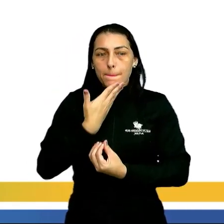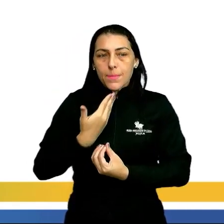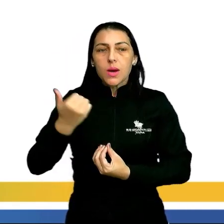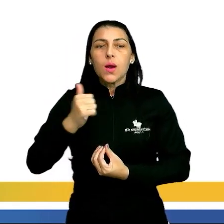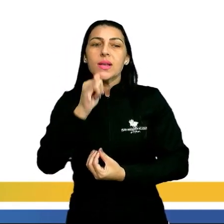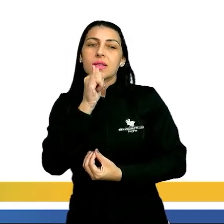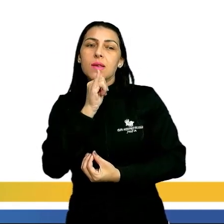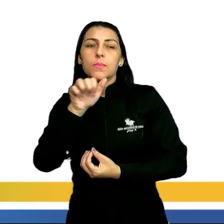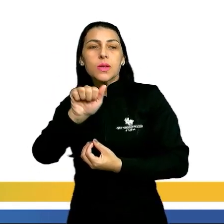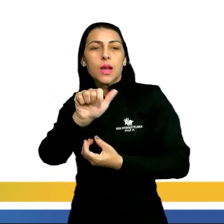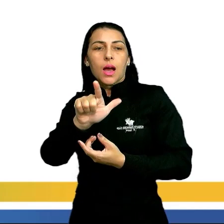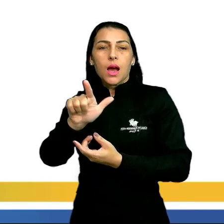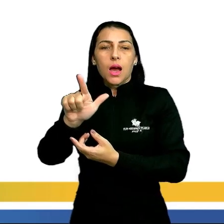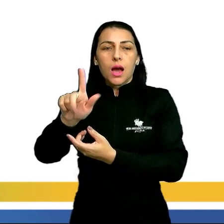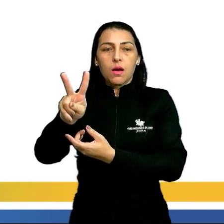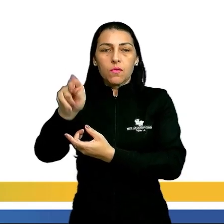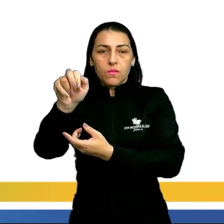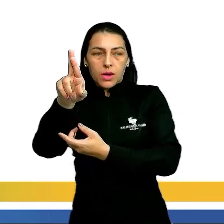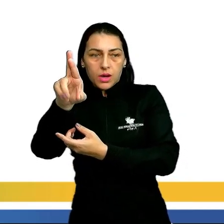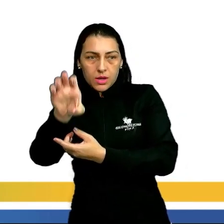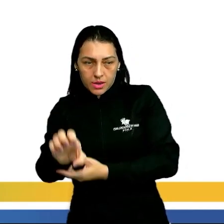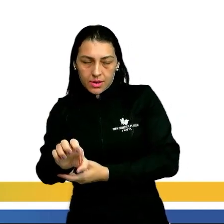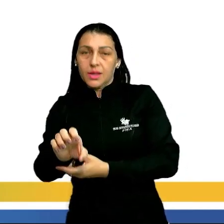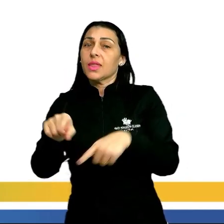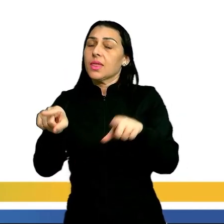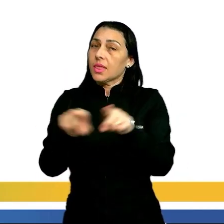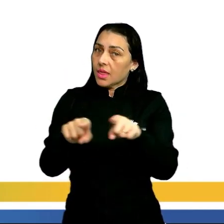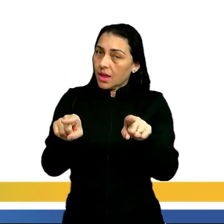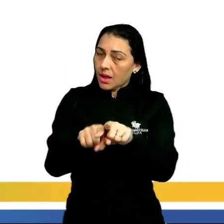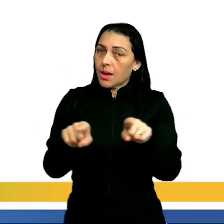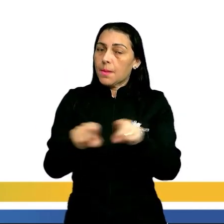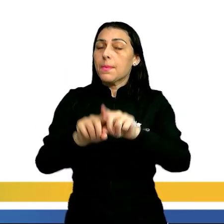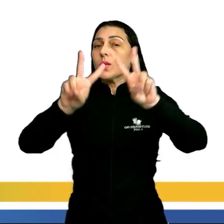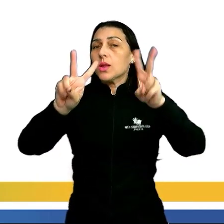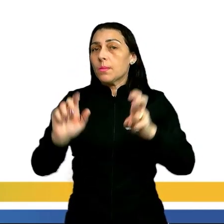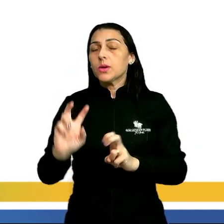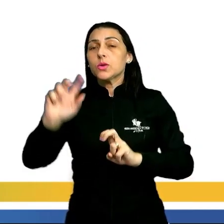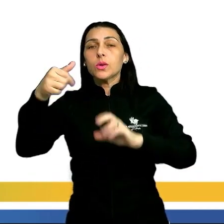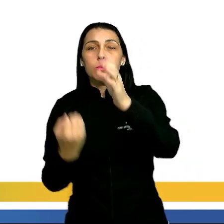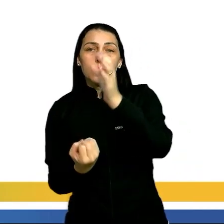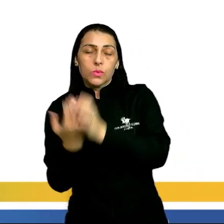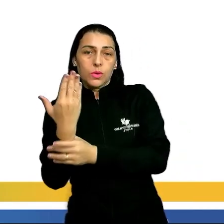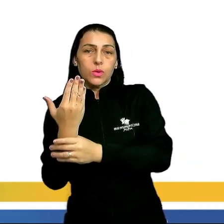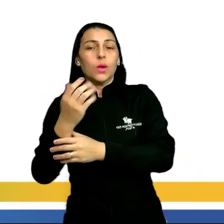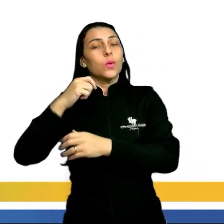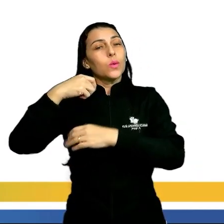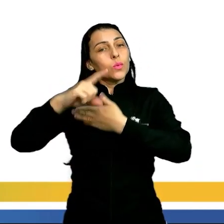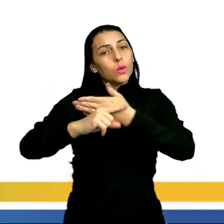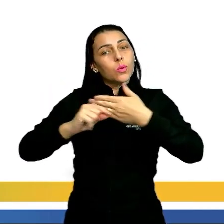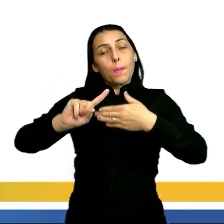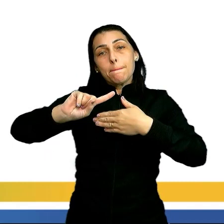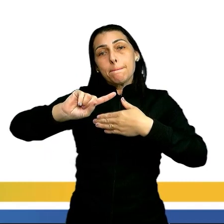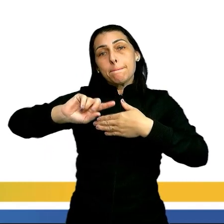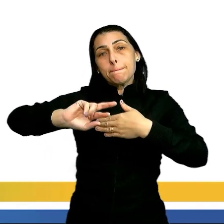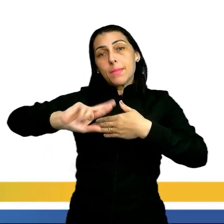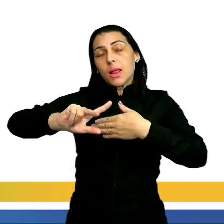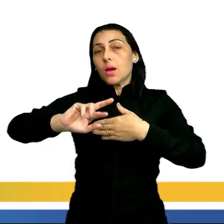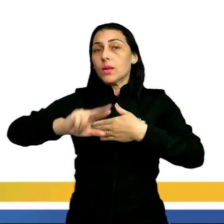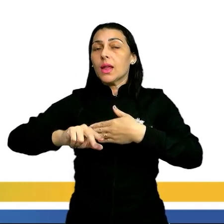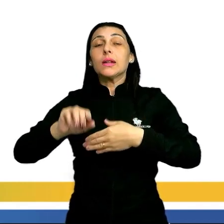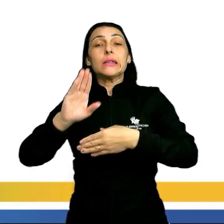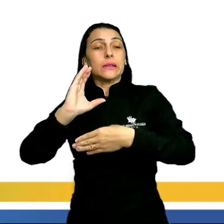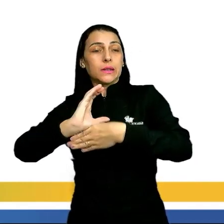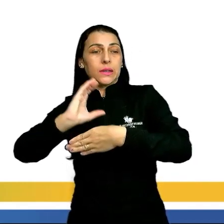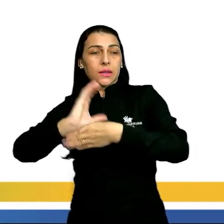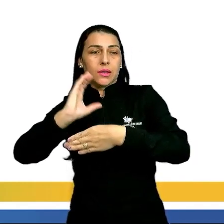solução, a exemplo de Álvares de Azevedo. Inclusive, é uma temática de outras produções do autor, mas não nessa.